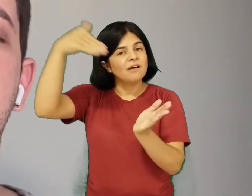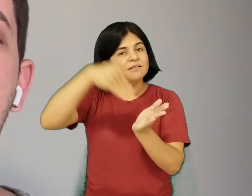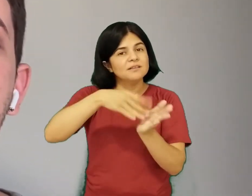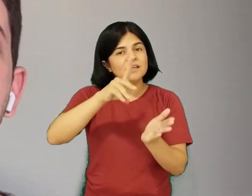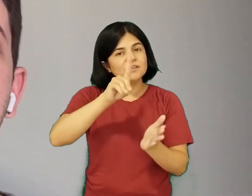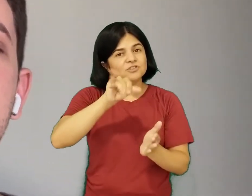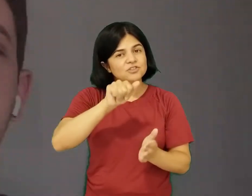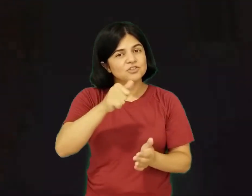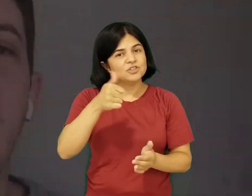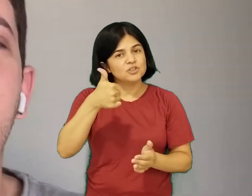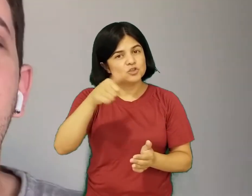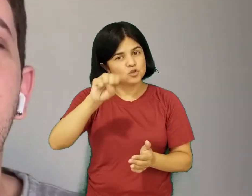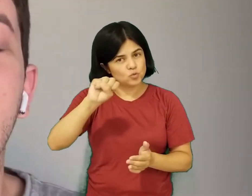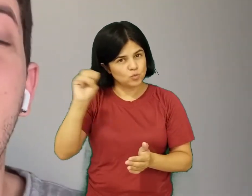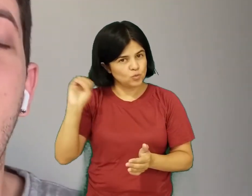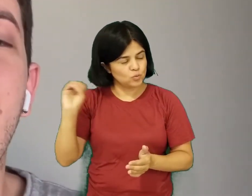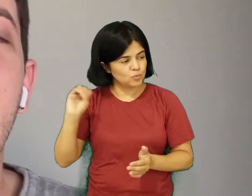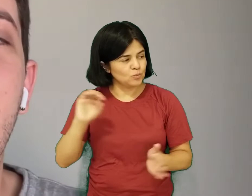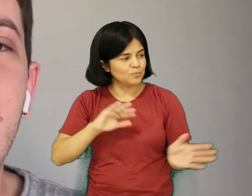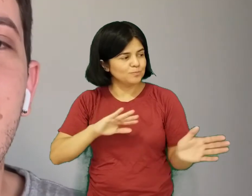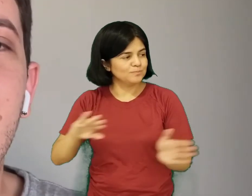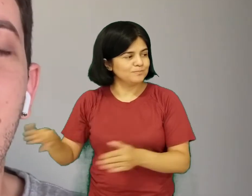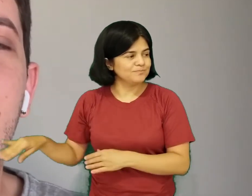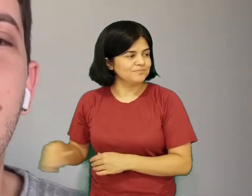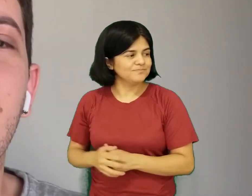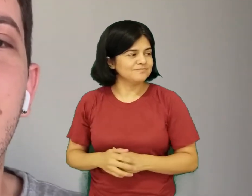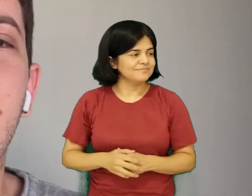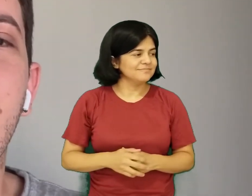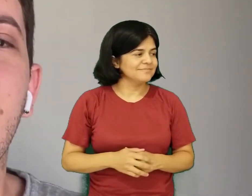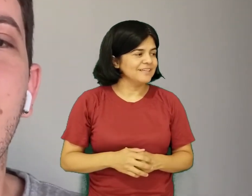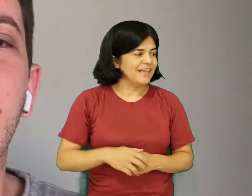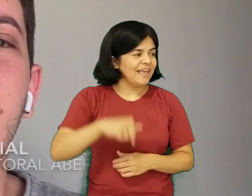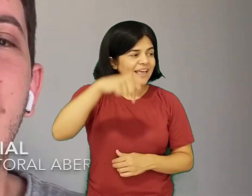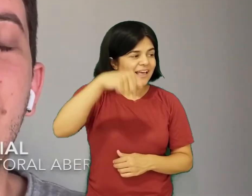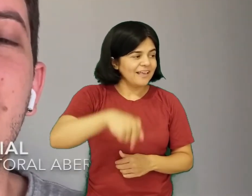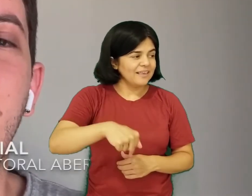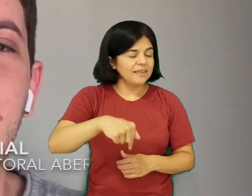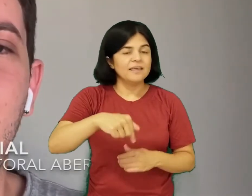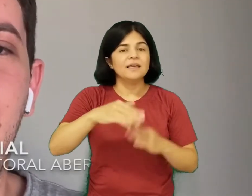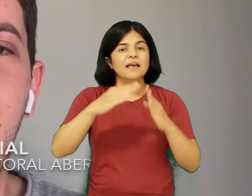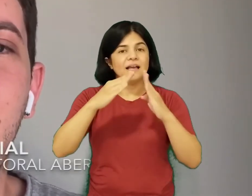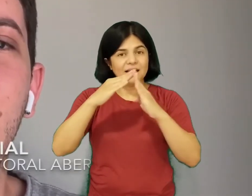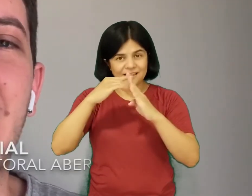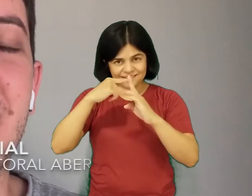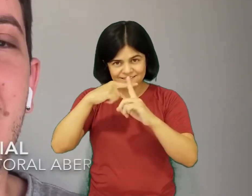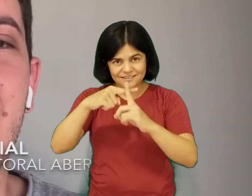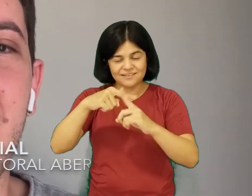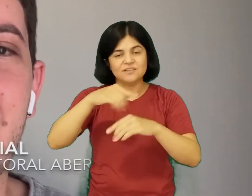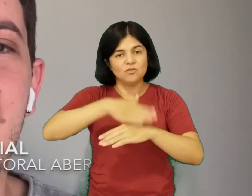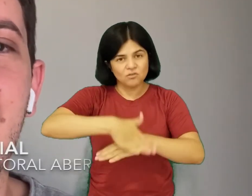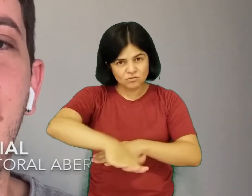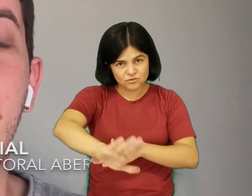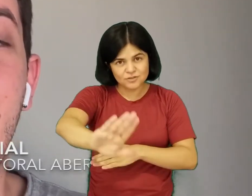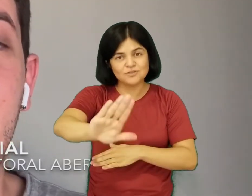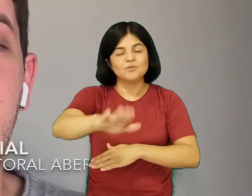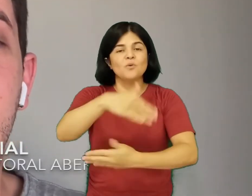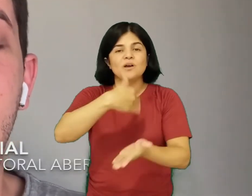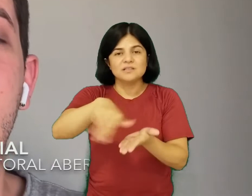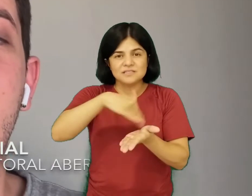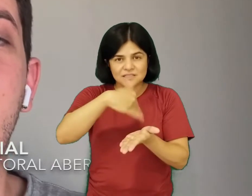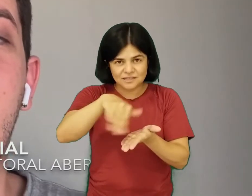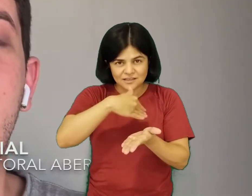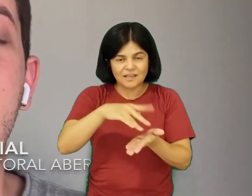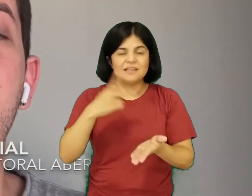18 de outubro. E a IPLN continua com o gabinete pastoral e a secretaria